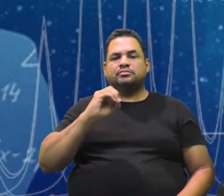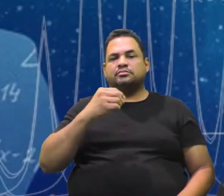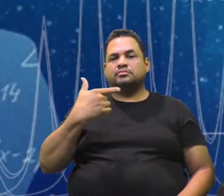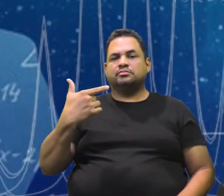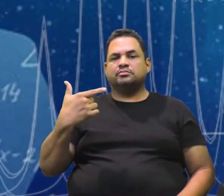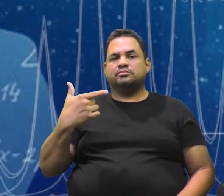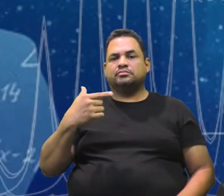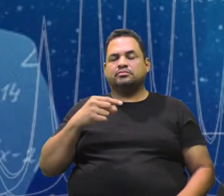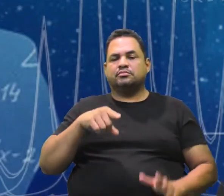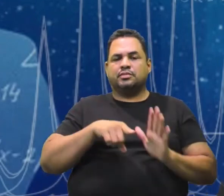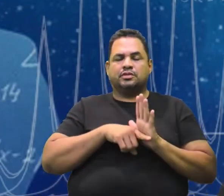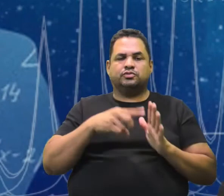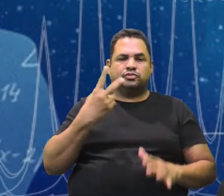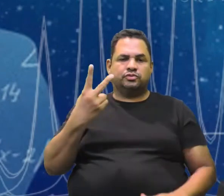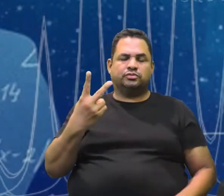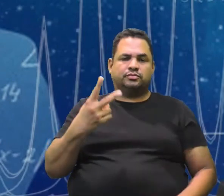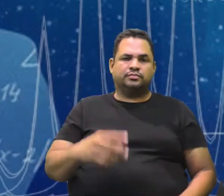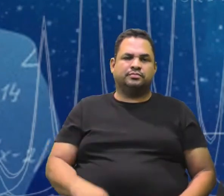tem NOx menos dois.